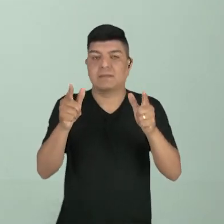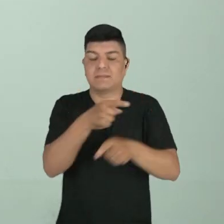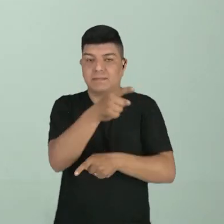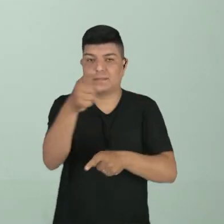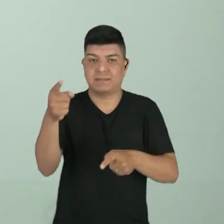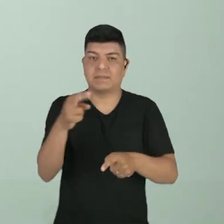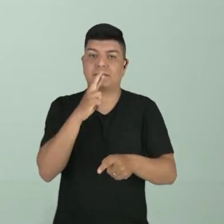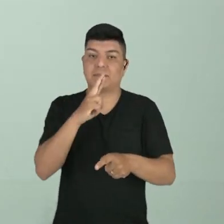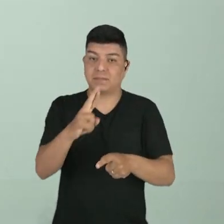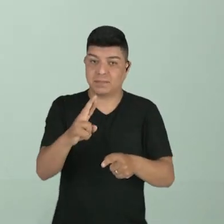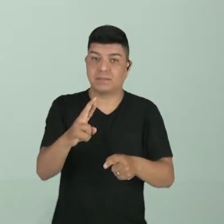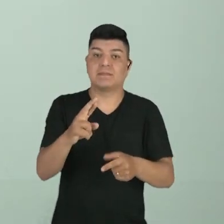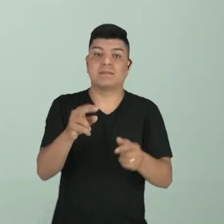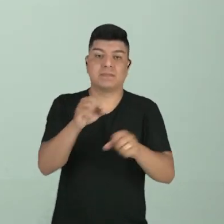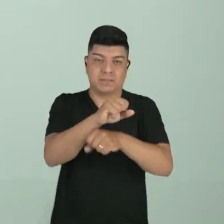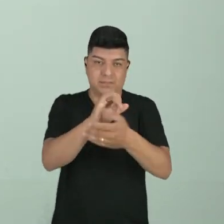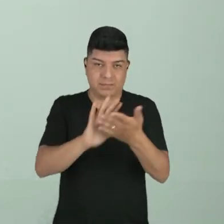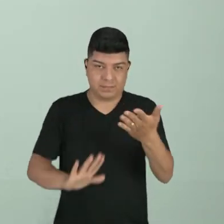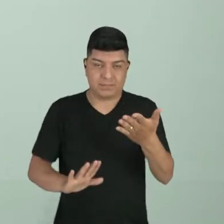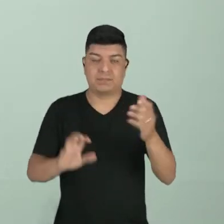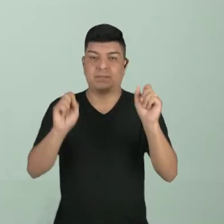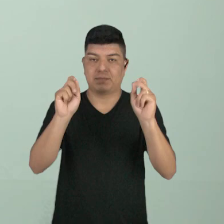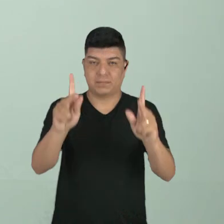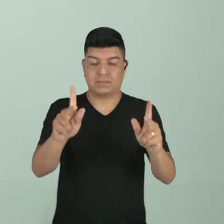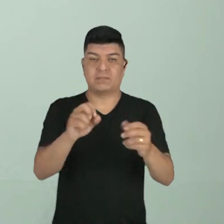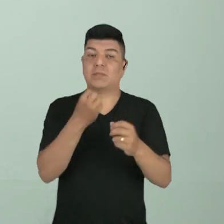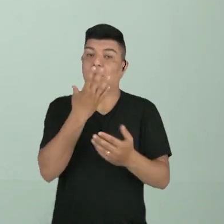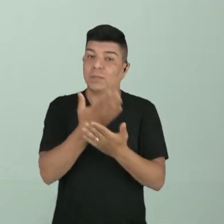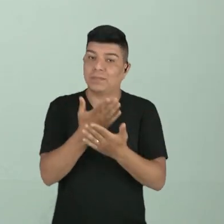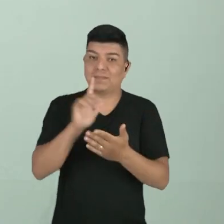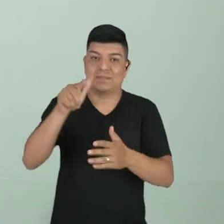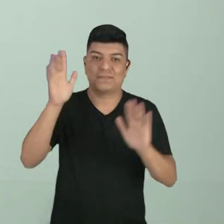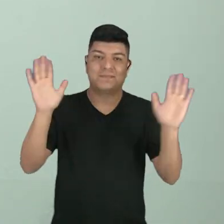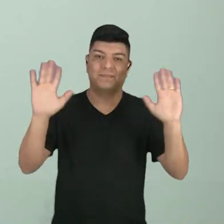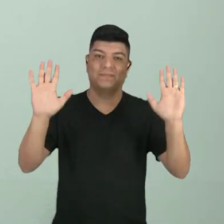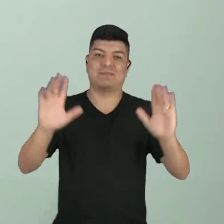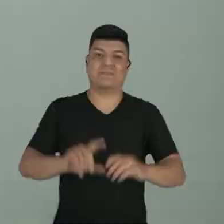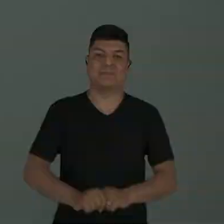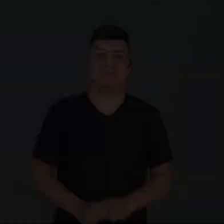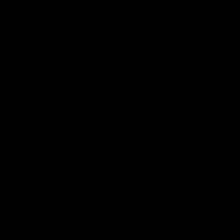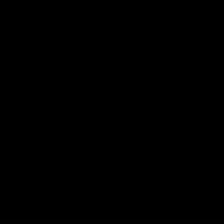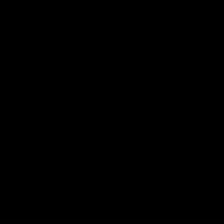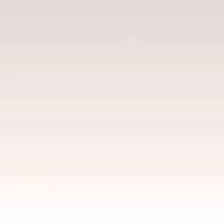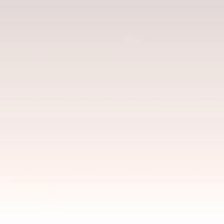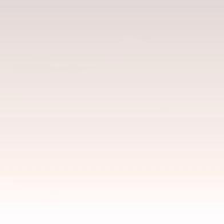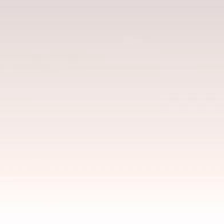e bastante resolução de exercícios, tá bom? Então, bons estudos e até a próxima.